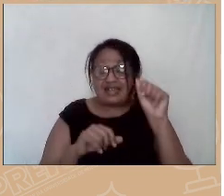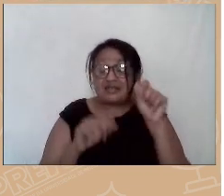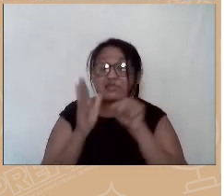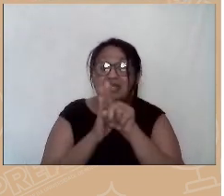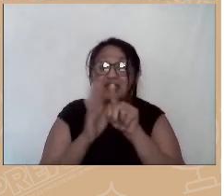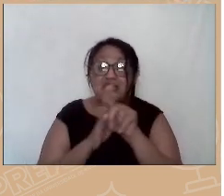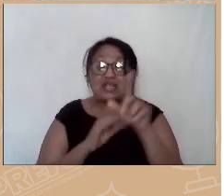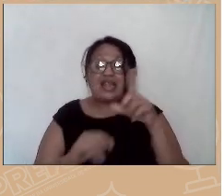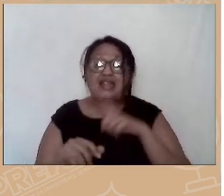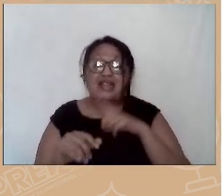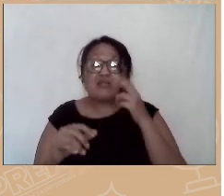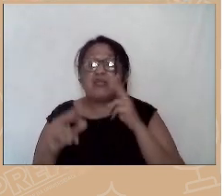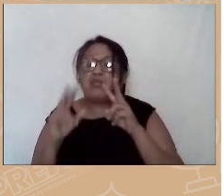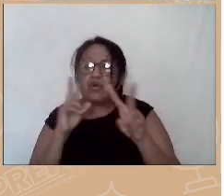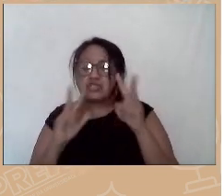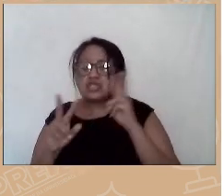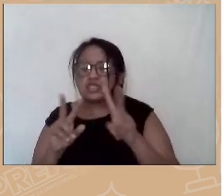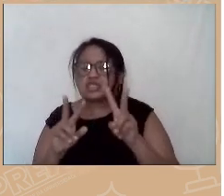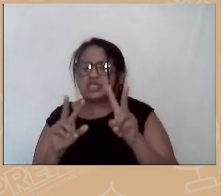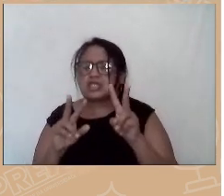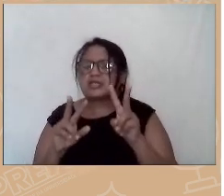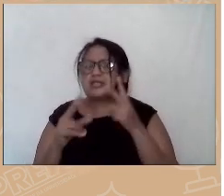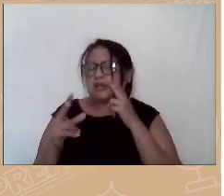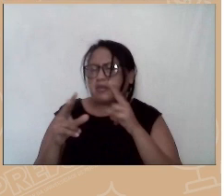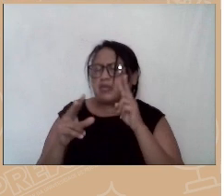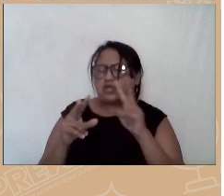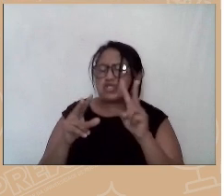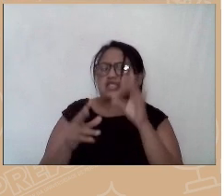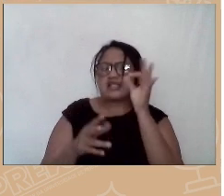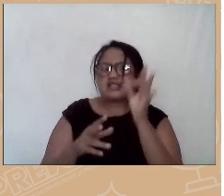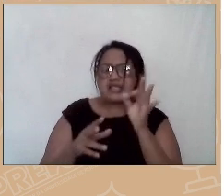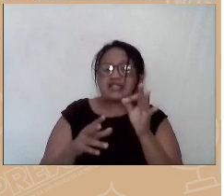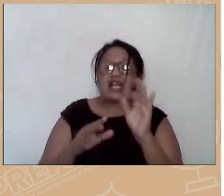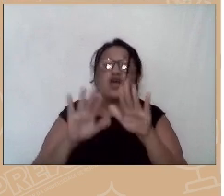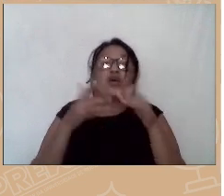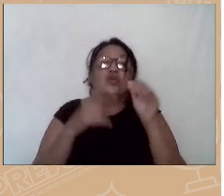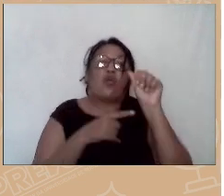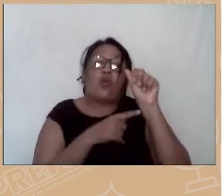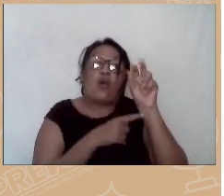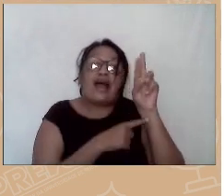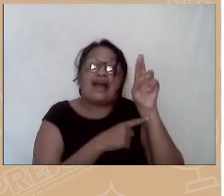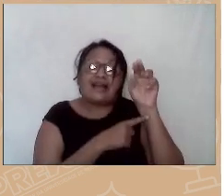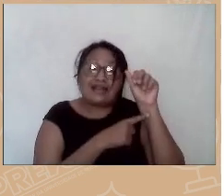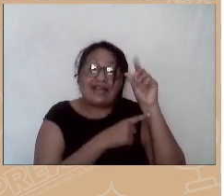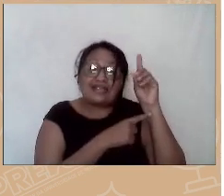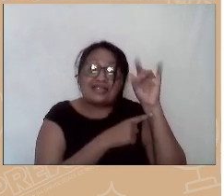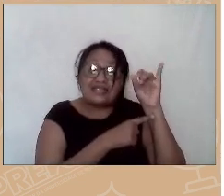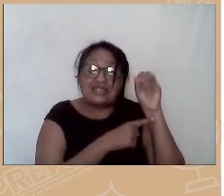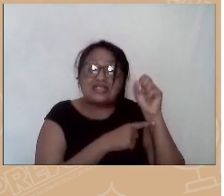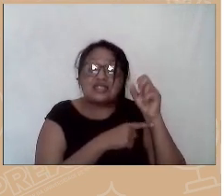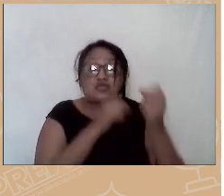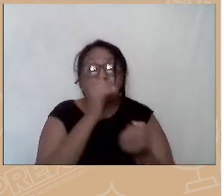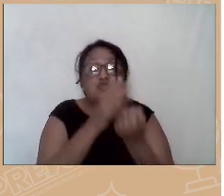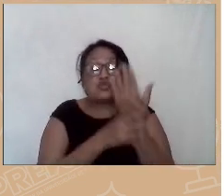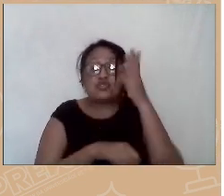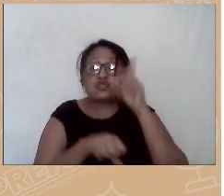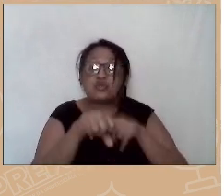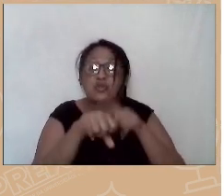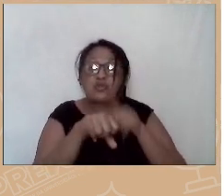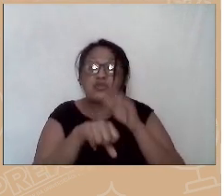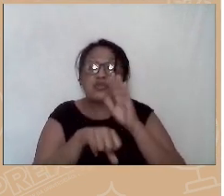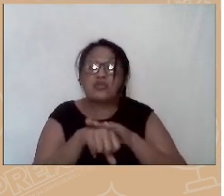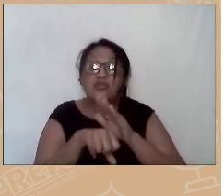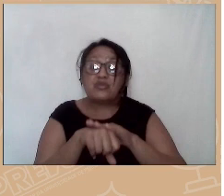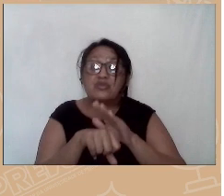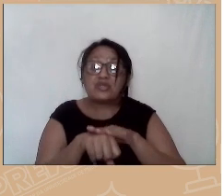aparentemente é correta uma vez que o arcadismo surge como um momento em que a propagação do saber científico